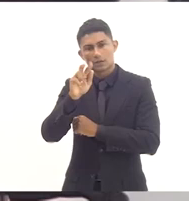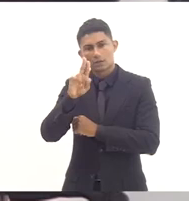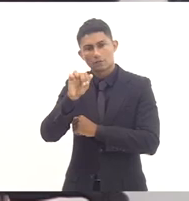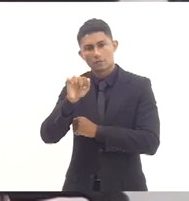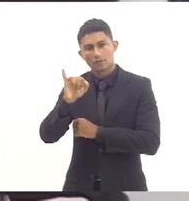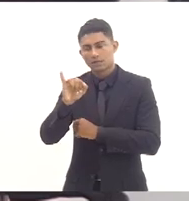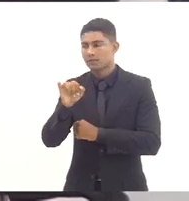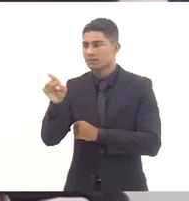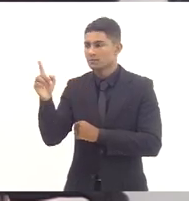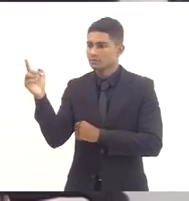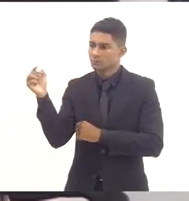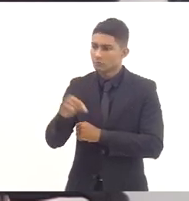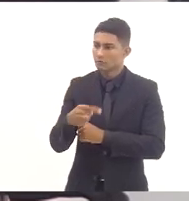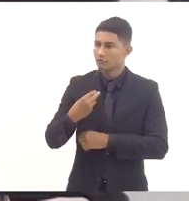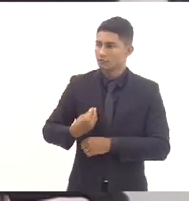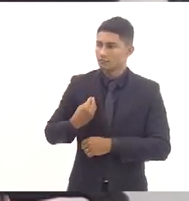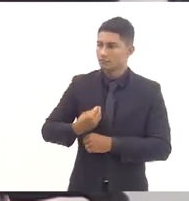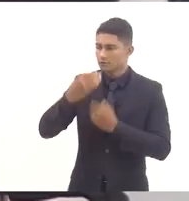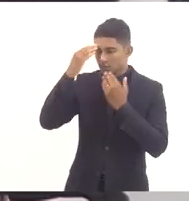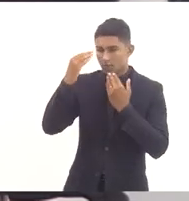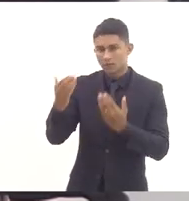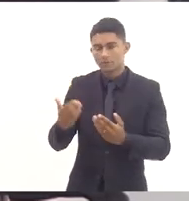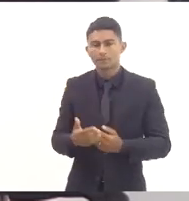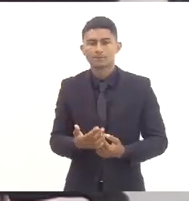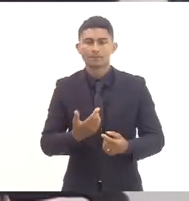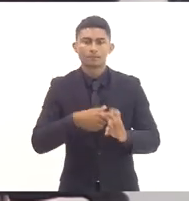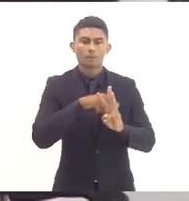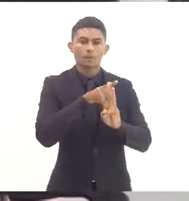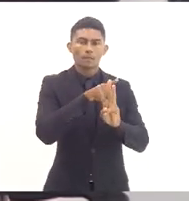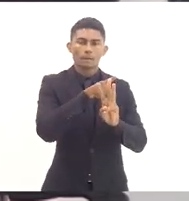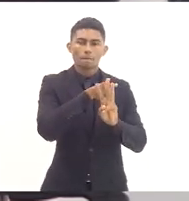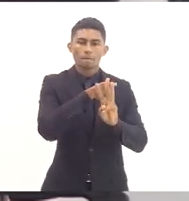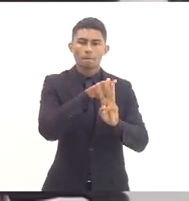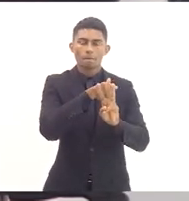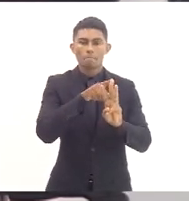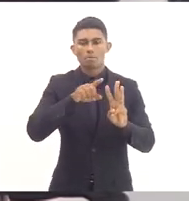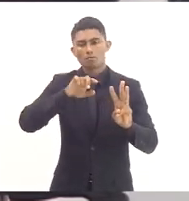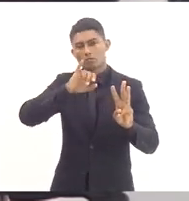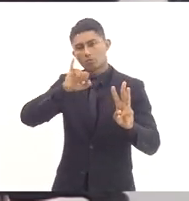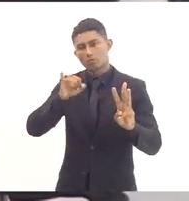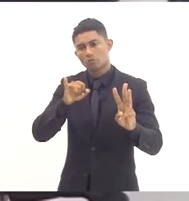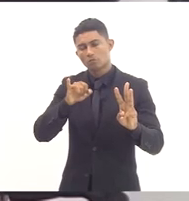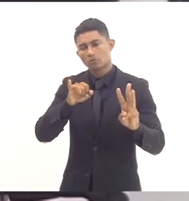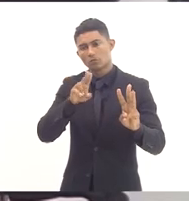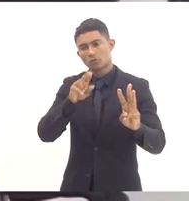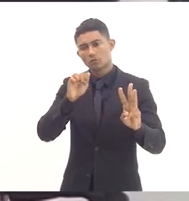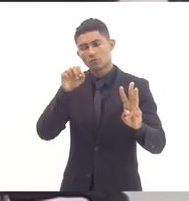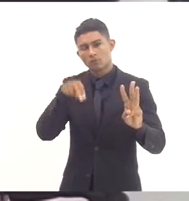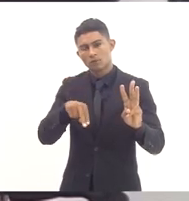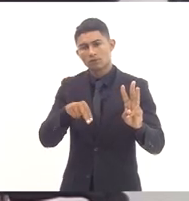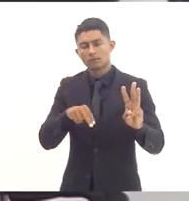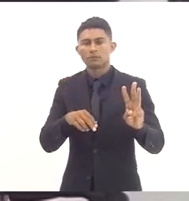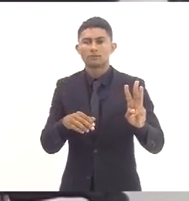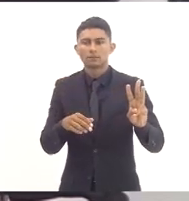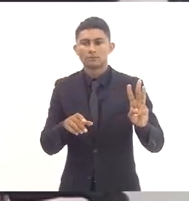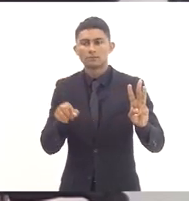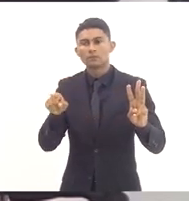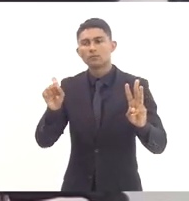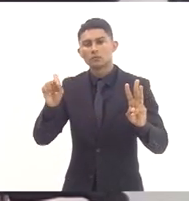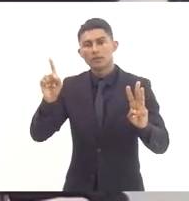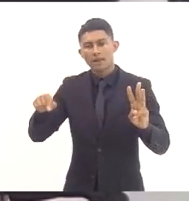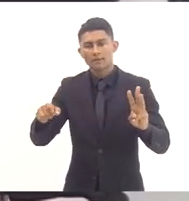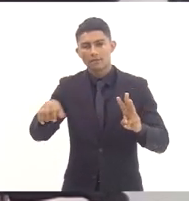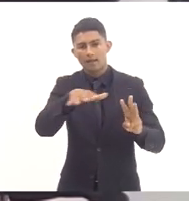obrigado pela presença o Ruan o João Lyra meio ambiente